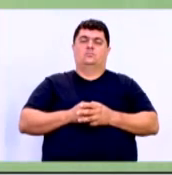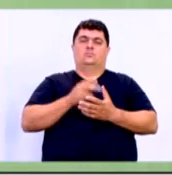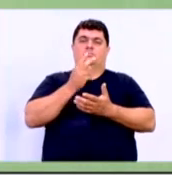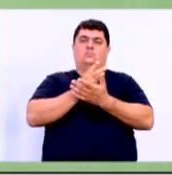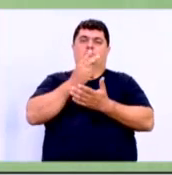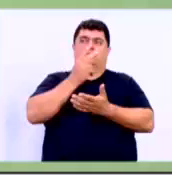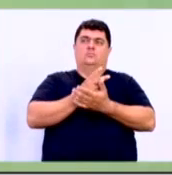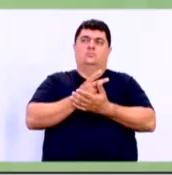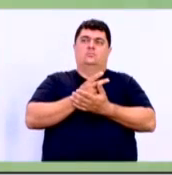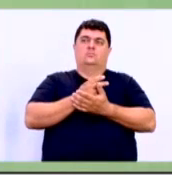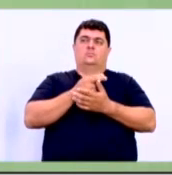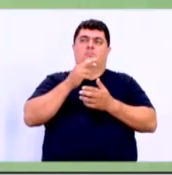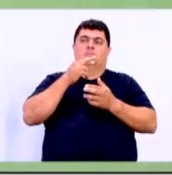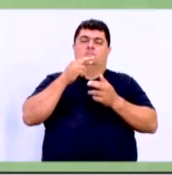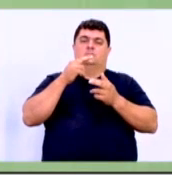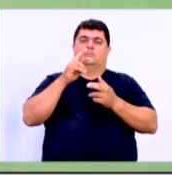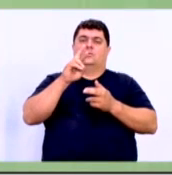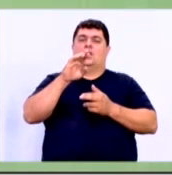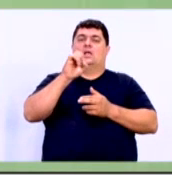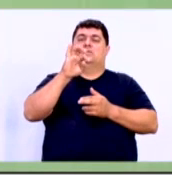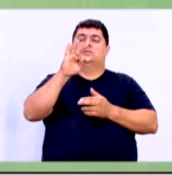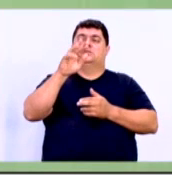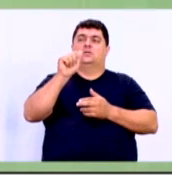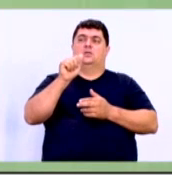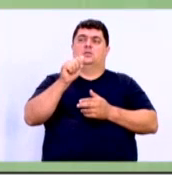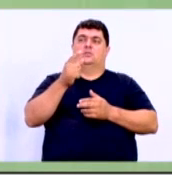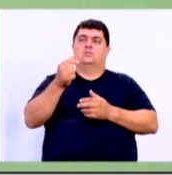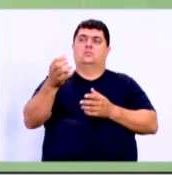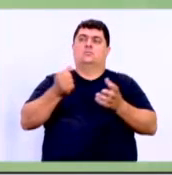Continuando, qual é a nossa receita?